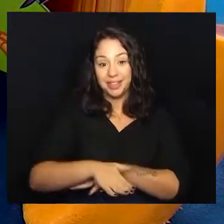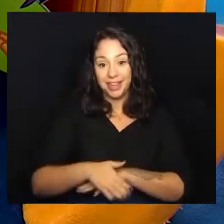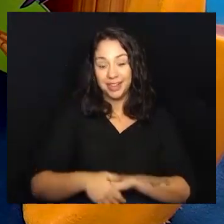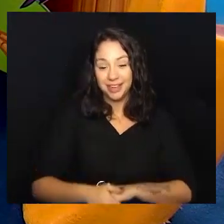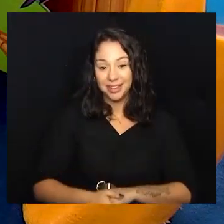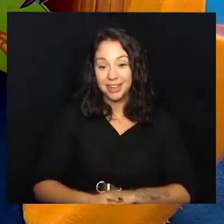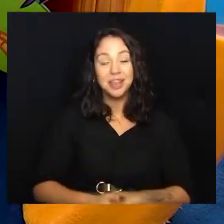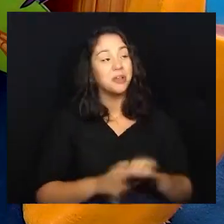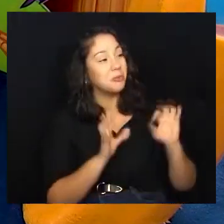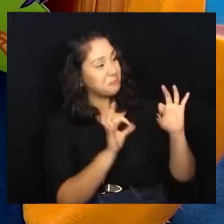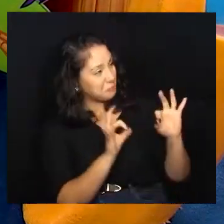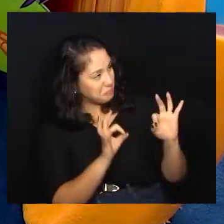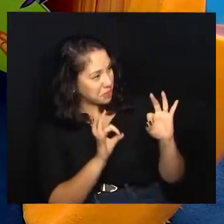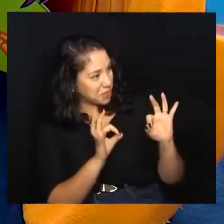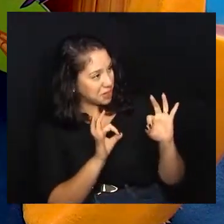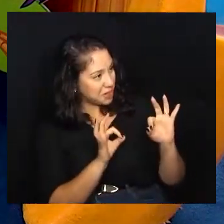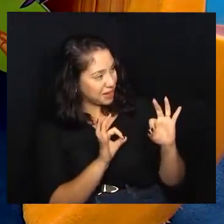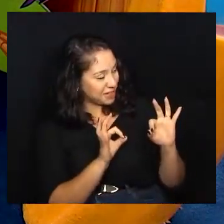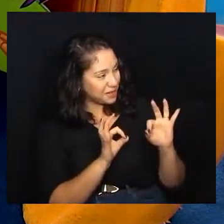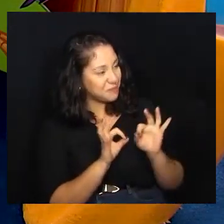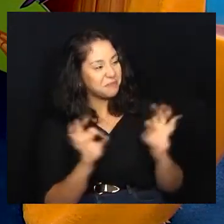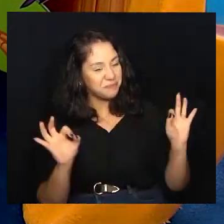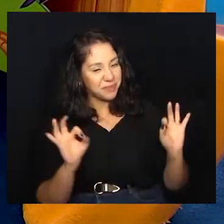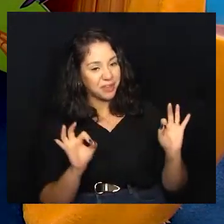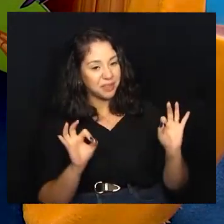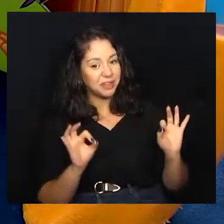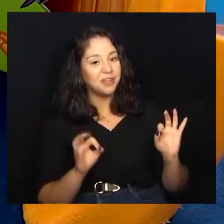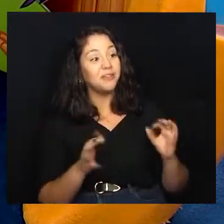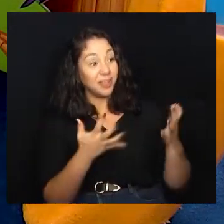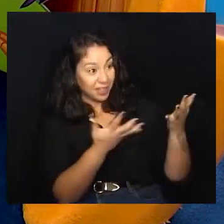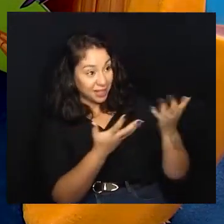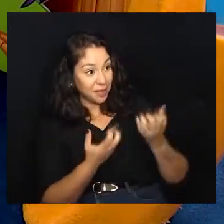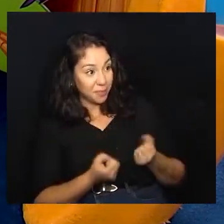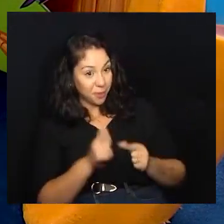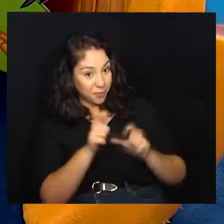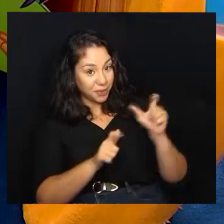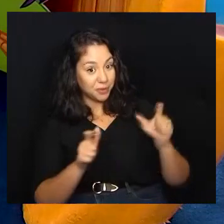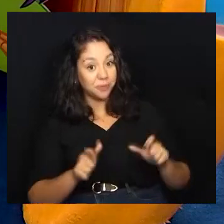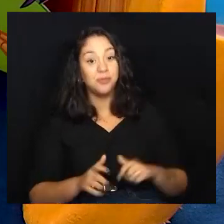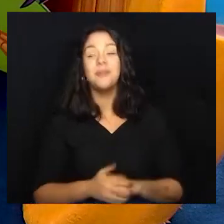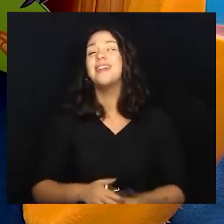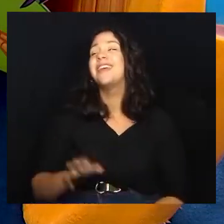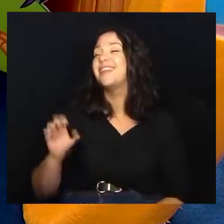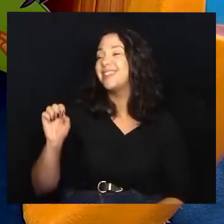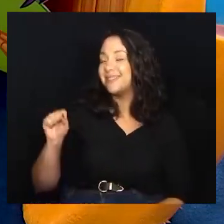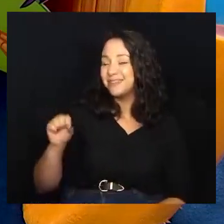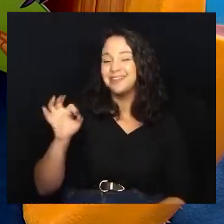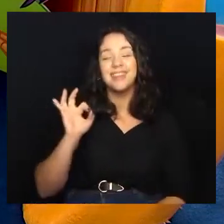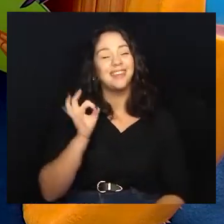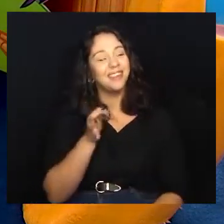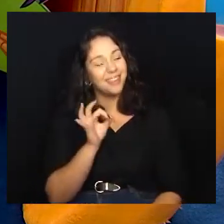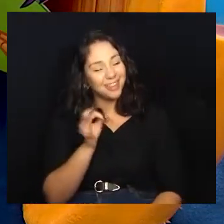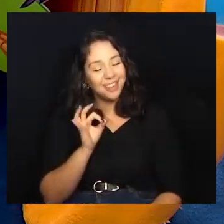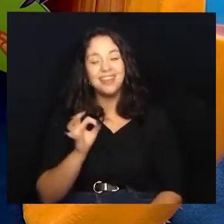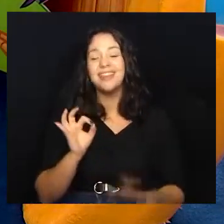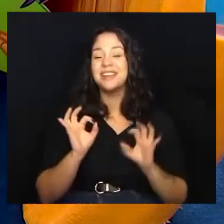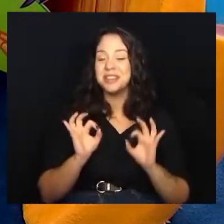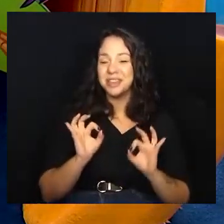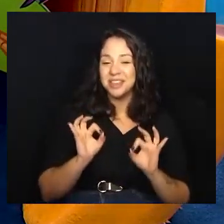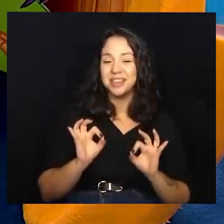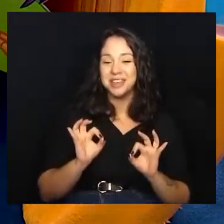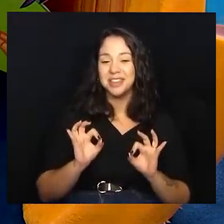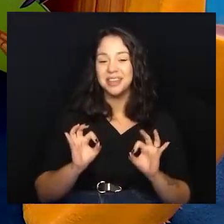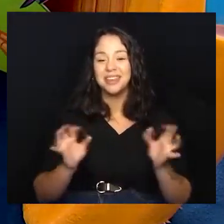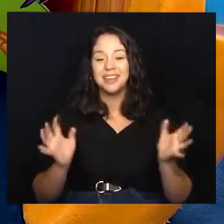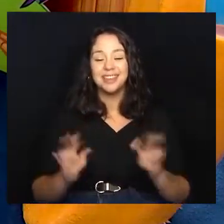14h. Beleza, Galinha Pintadinha? Vai estar aqui, vai receber o pessoal? Aê, aí